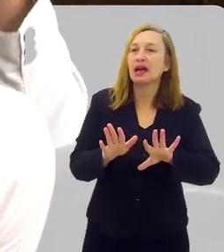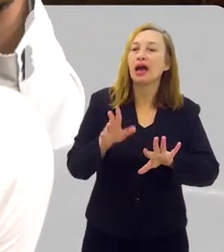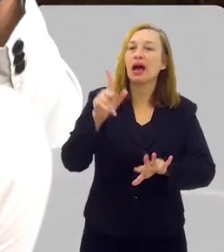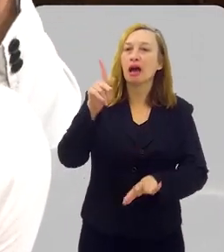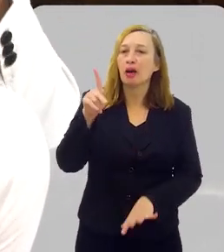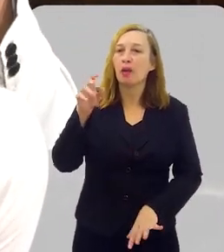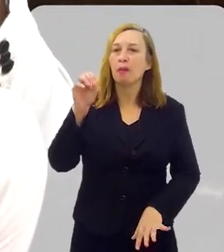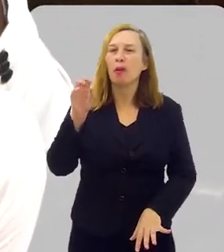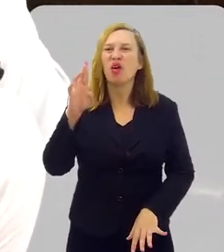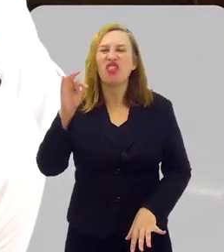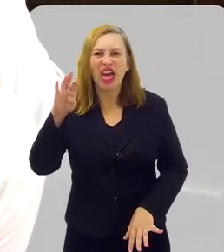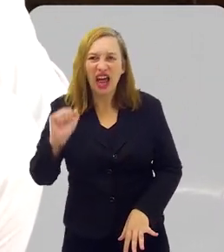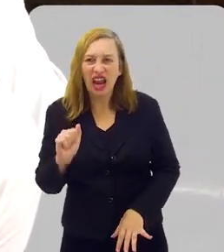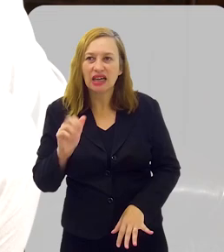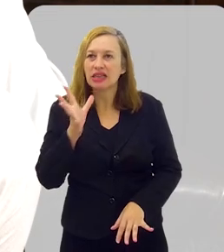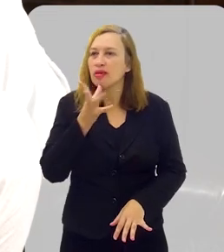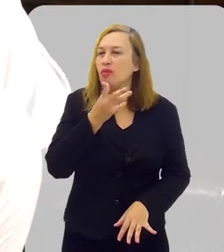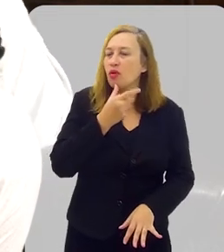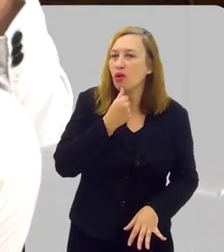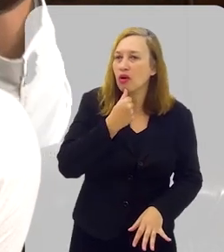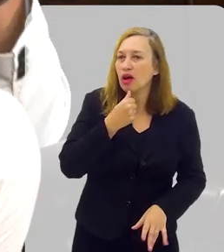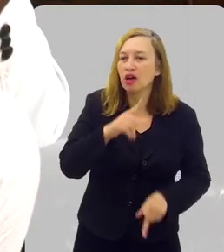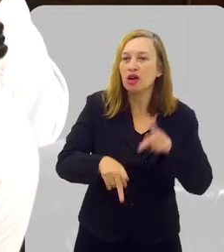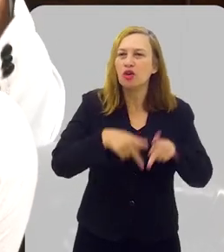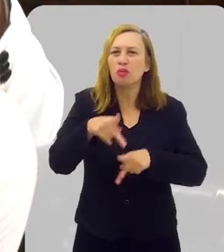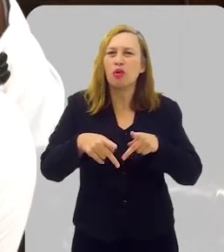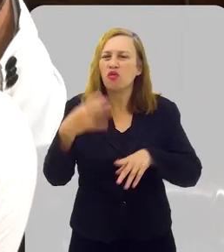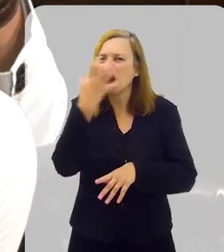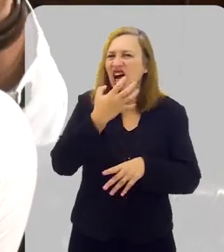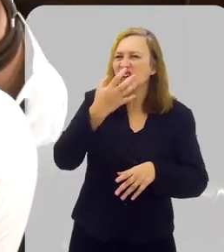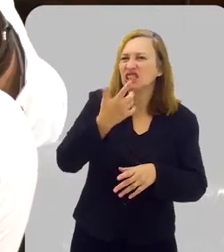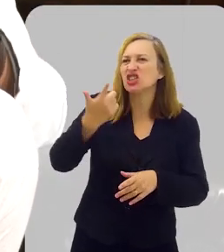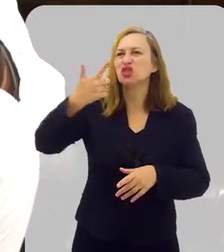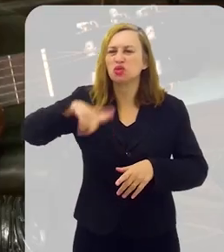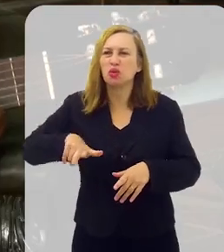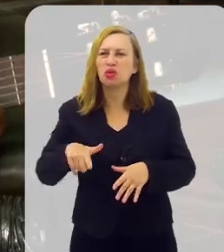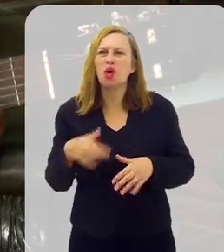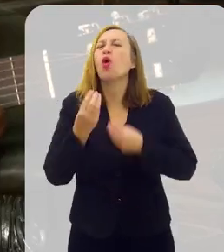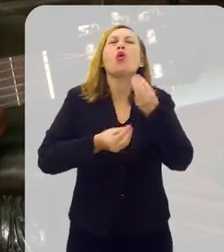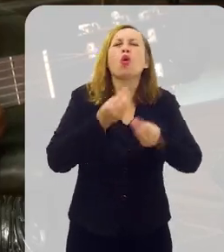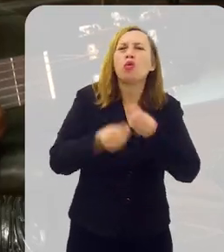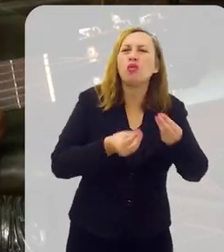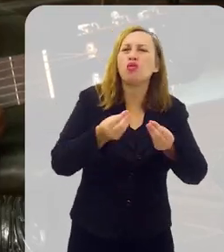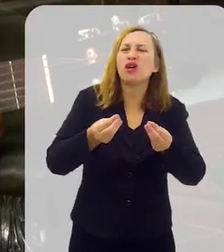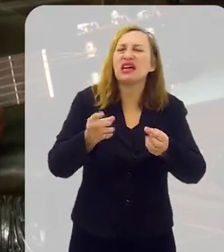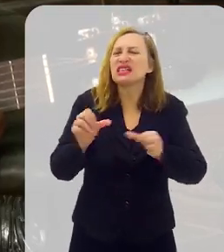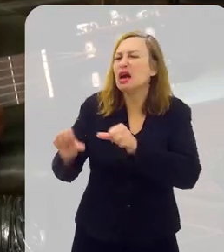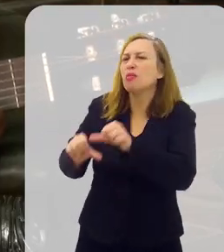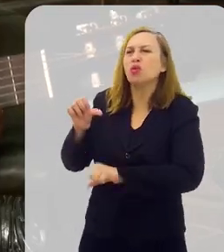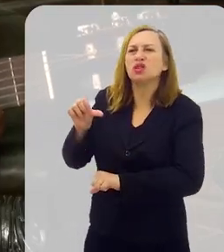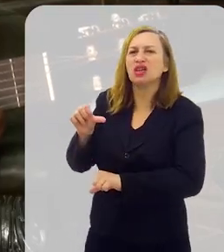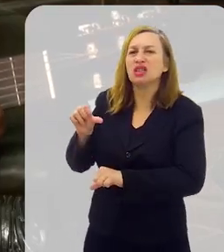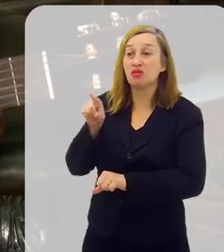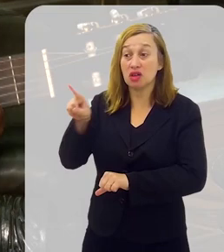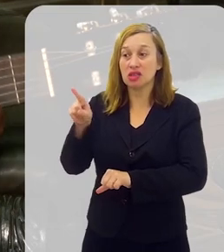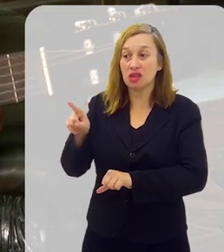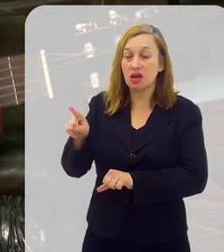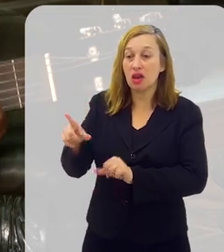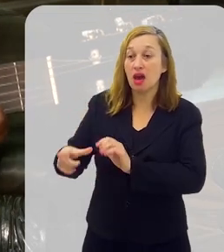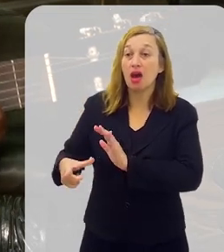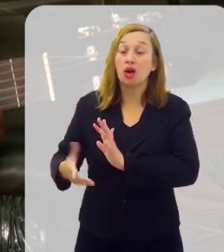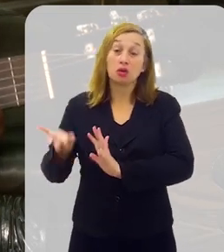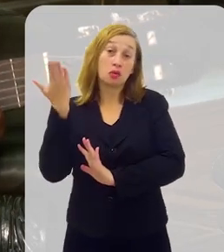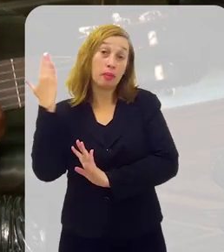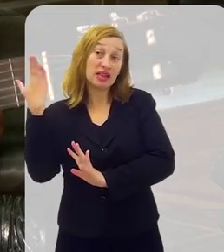samba muito famoso nacionalmente, a Portela. Como é que foi isso aí? A Portela demorou, mas abalou, e